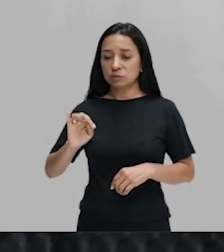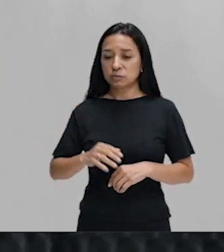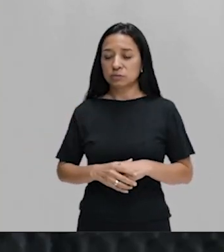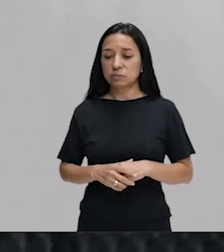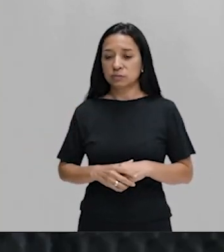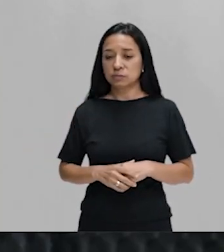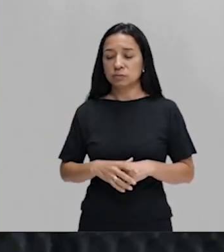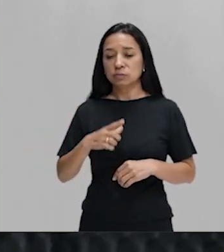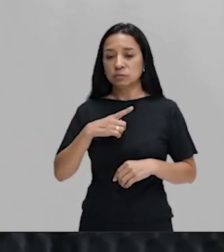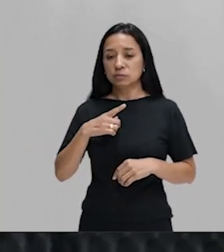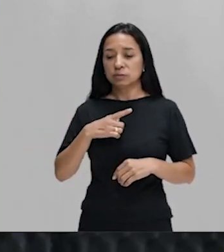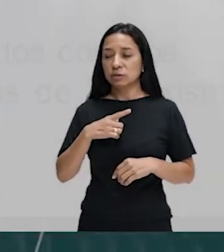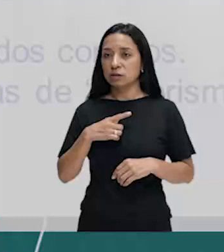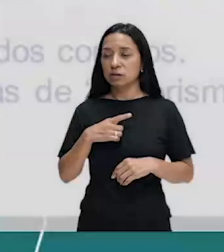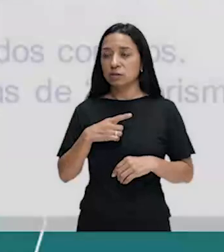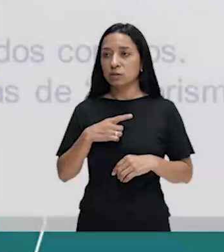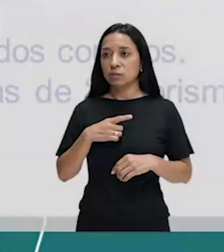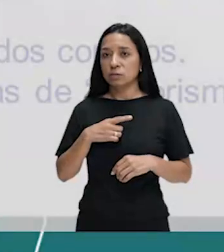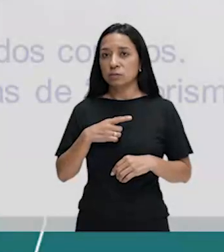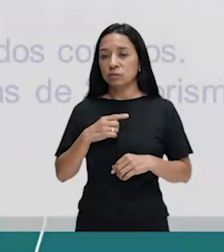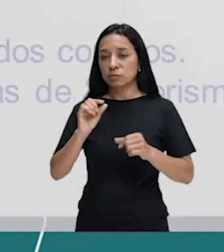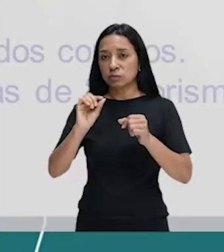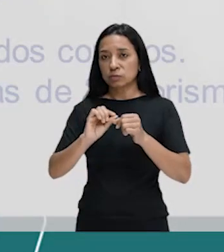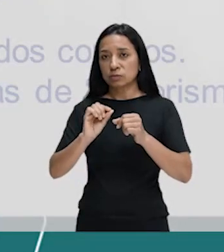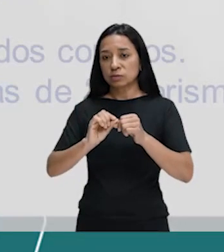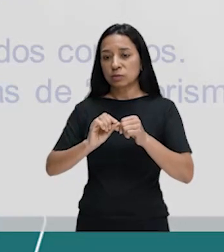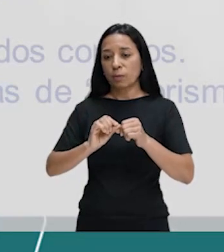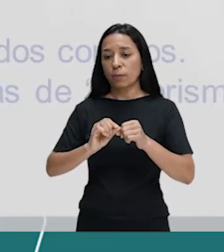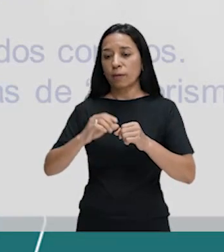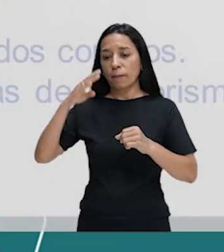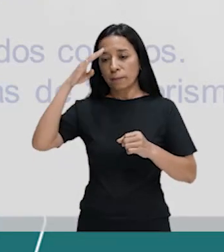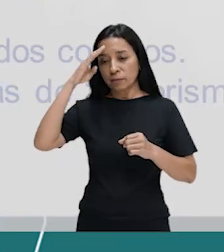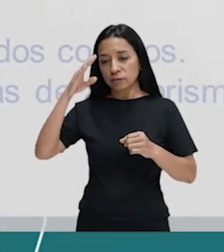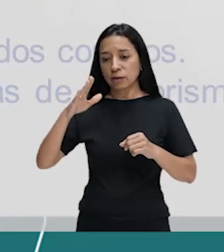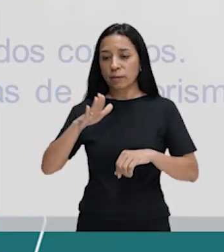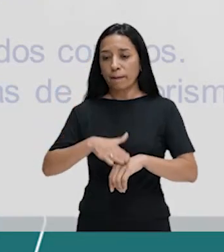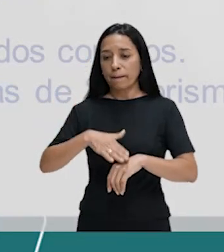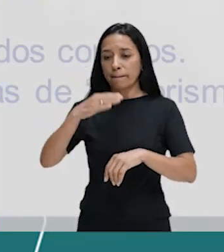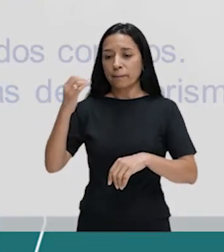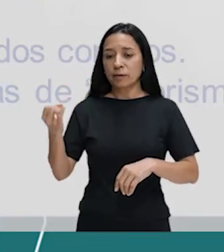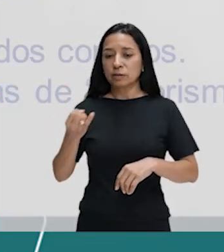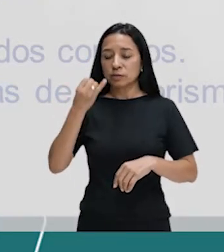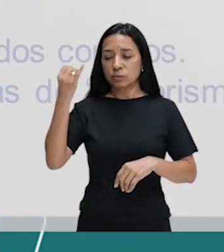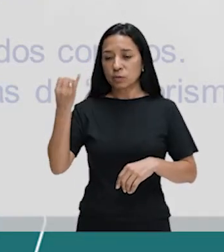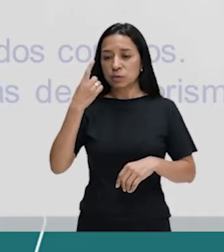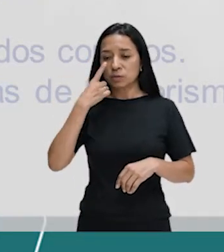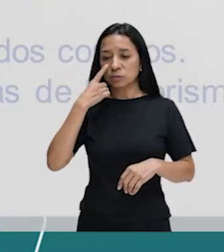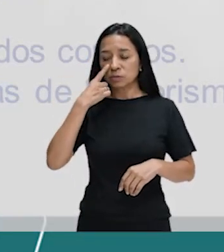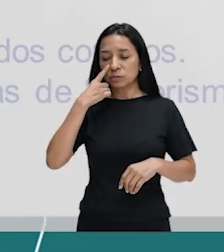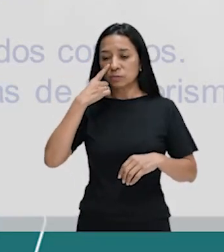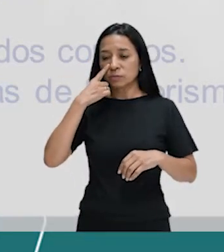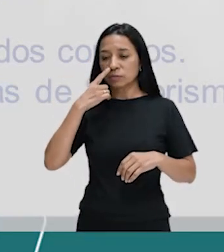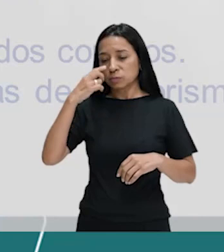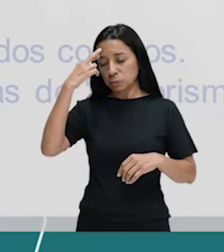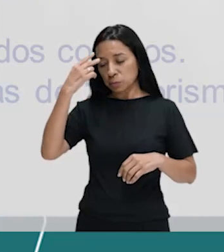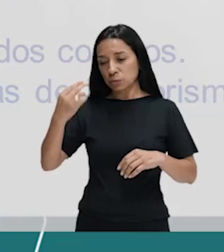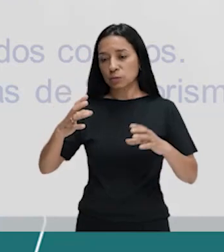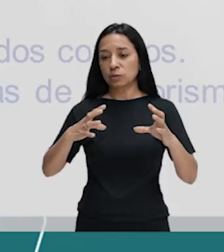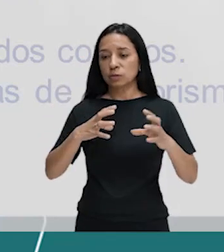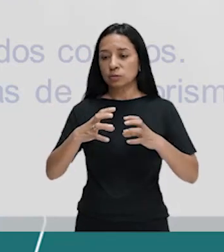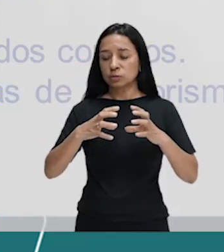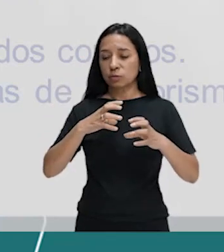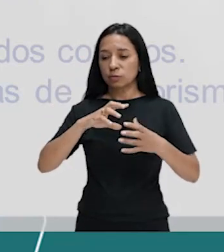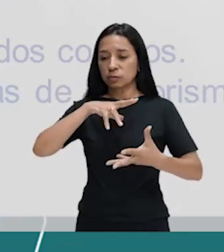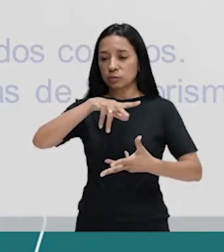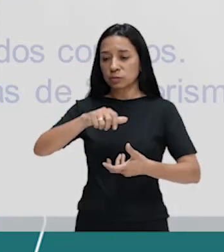operações militares mais interessantes que já se viu nessa história de conflitos do Oriente Médio.